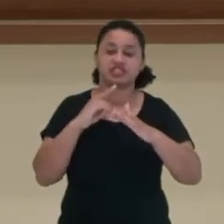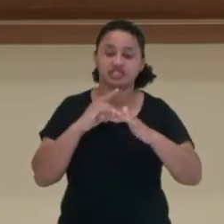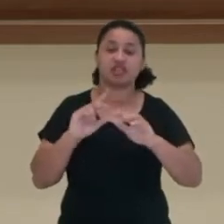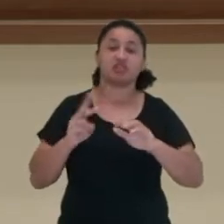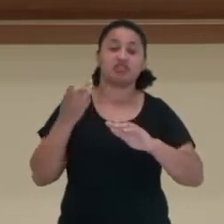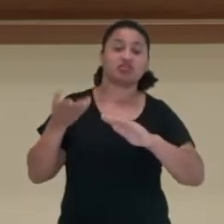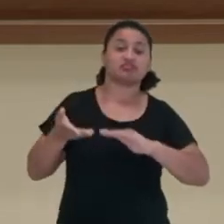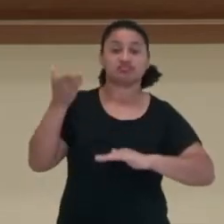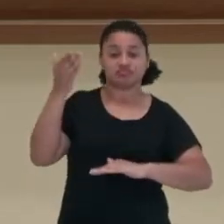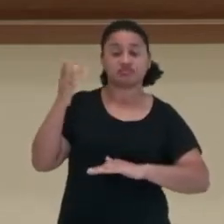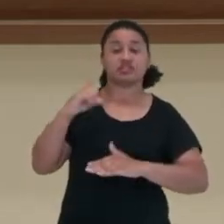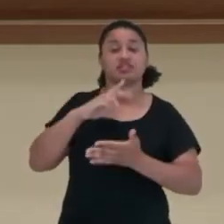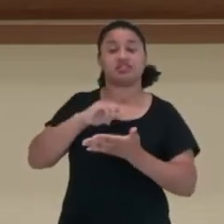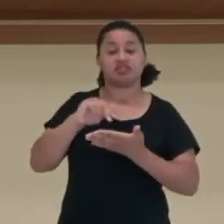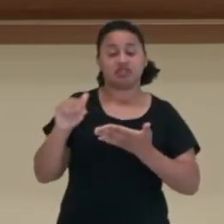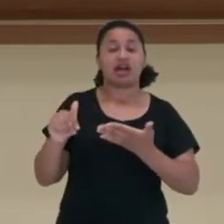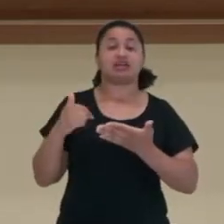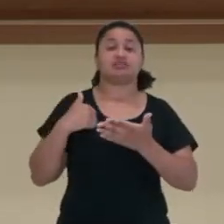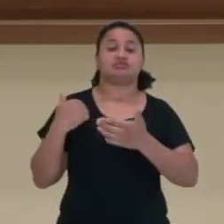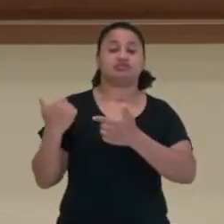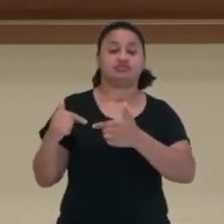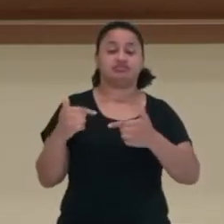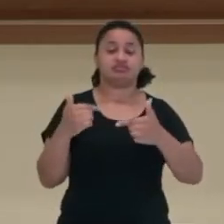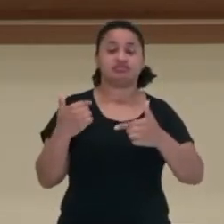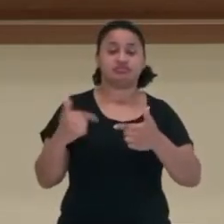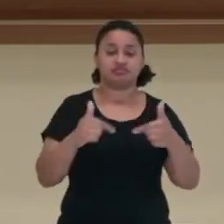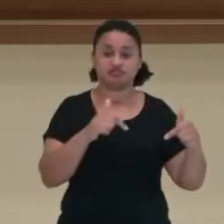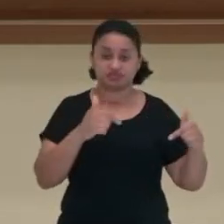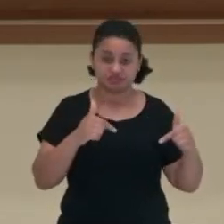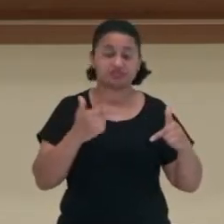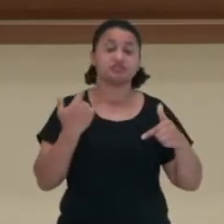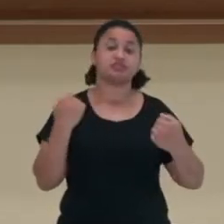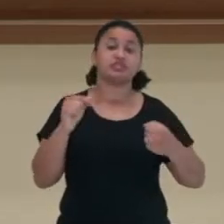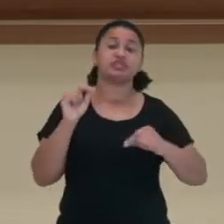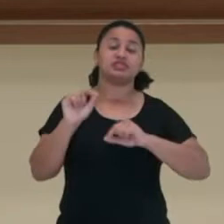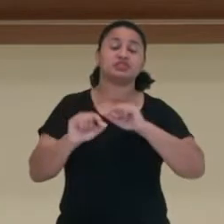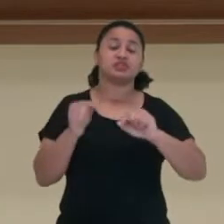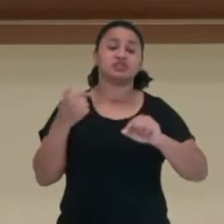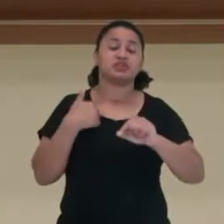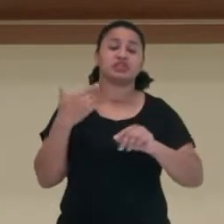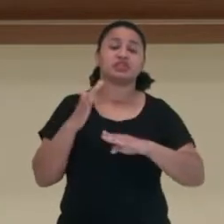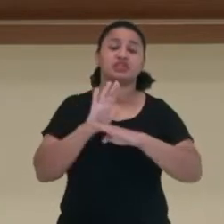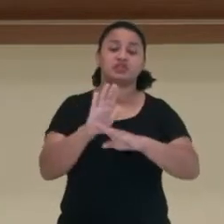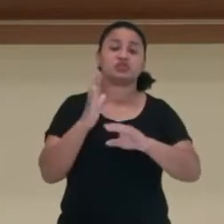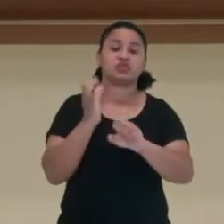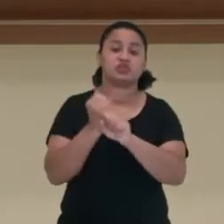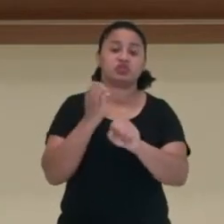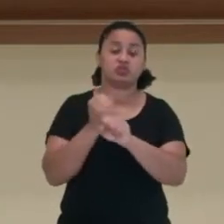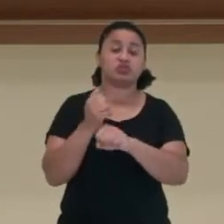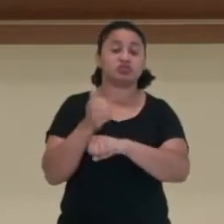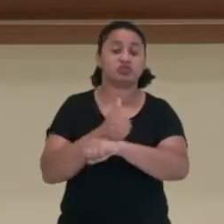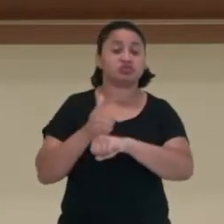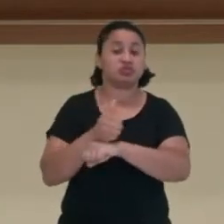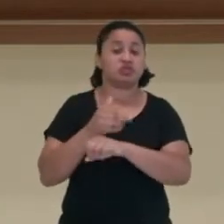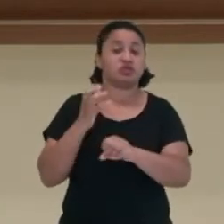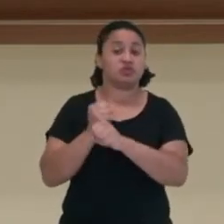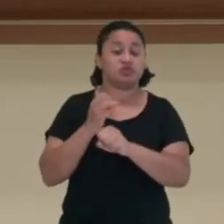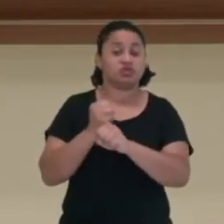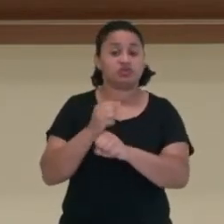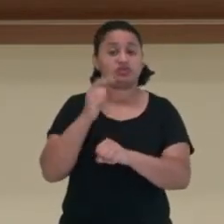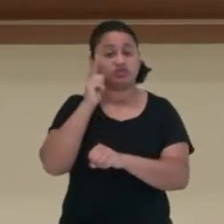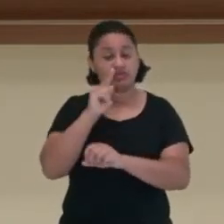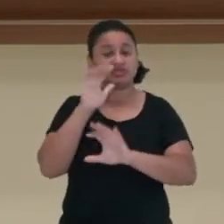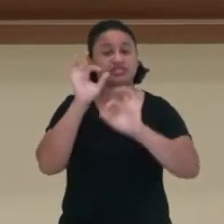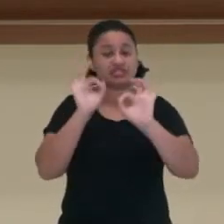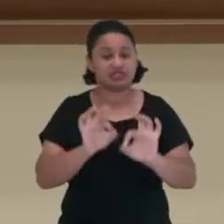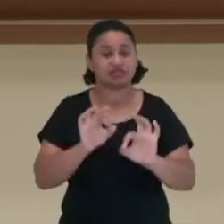ter muitos funcionários, ele vai ter que ter a ajuda de um contador para fazer essa legalização.